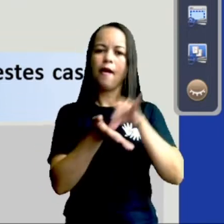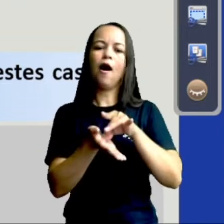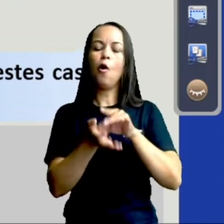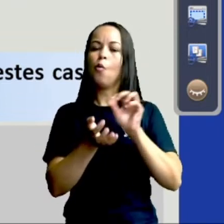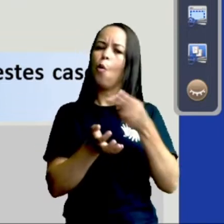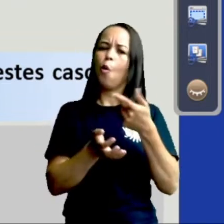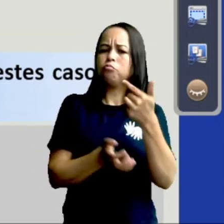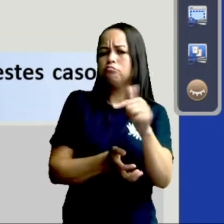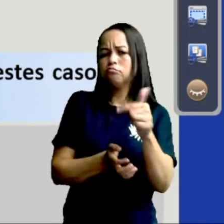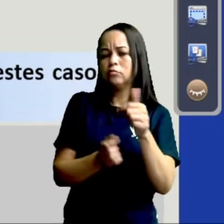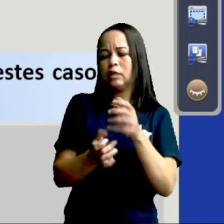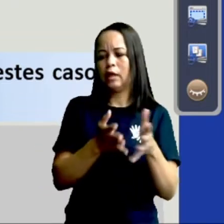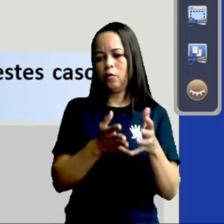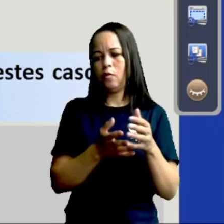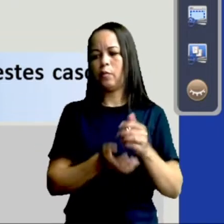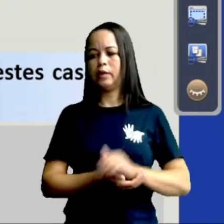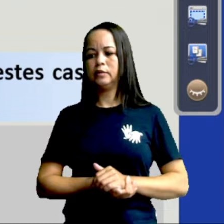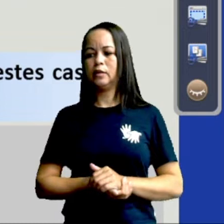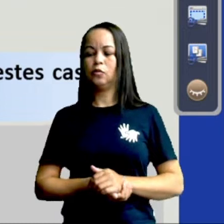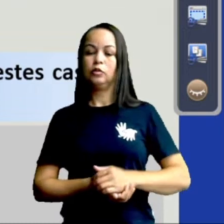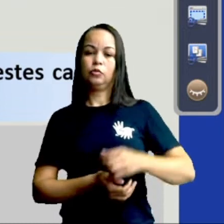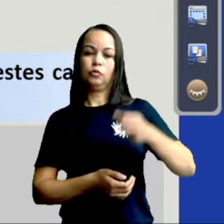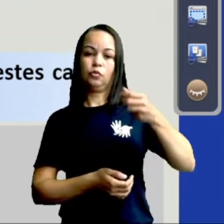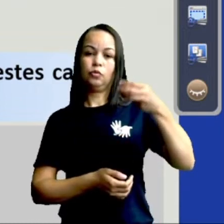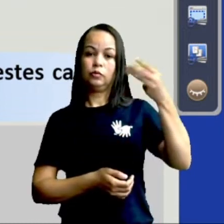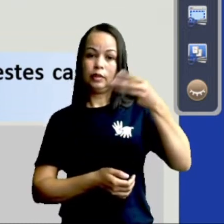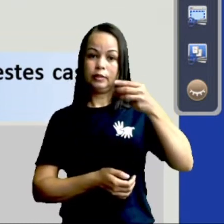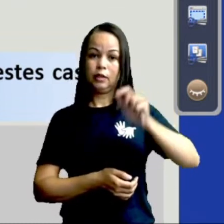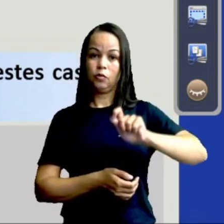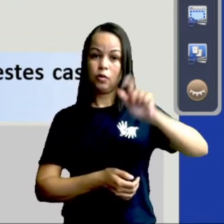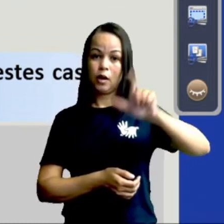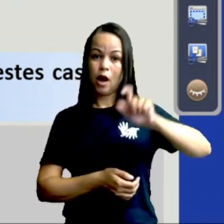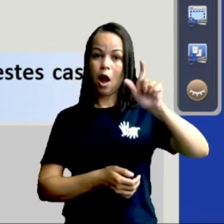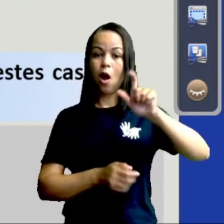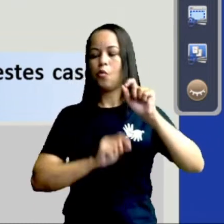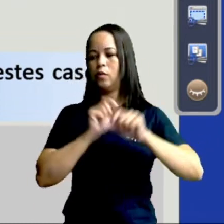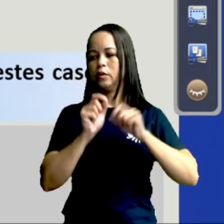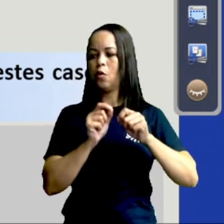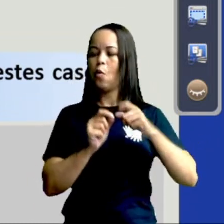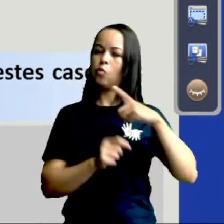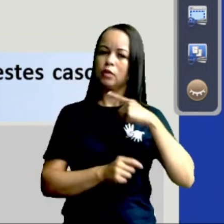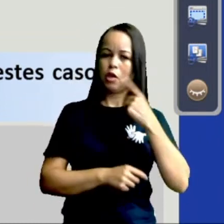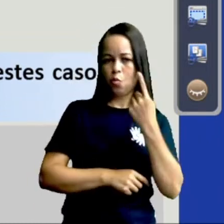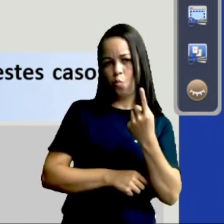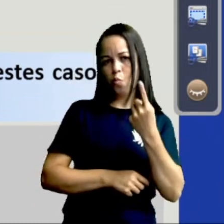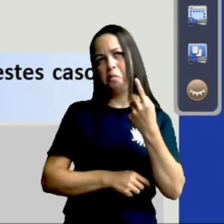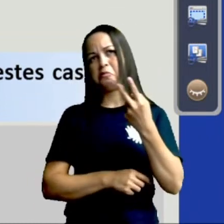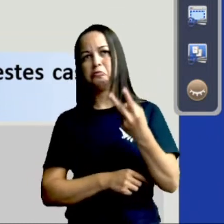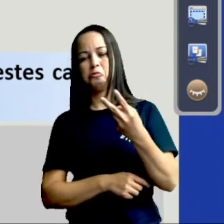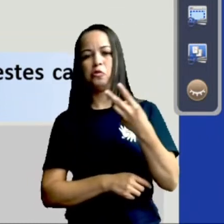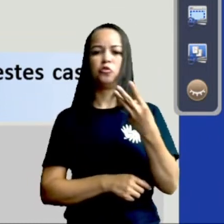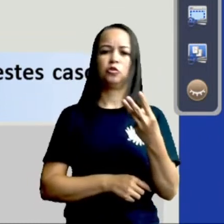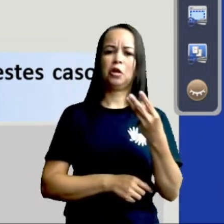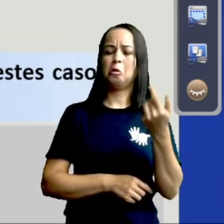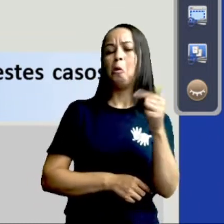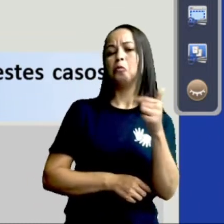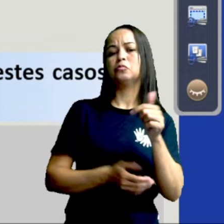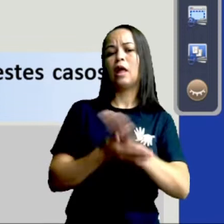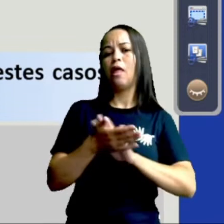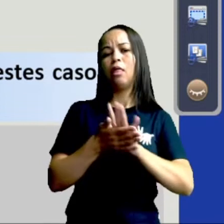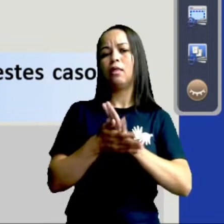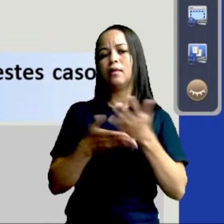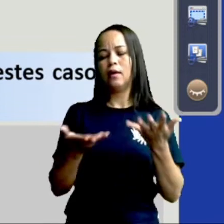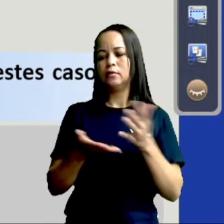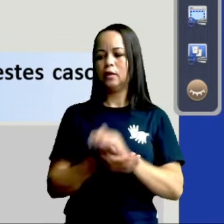Uma equação de grau 3, ou vai ter 3 raízes, ou tem 2, ou tem uma, ou não tem nenhuma. Uma equação de grau